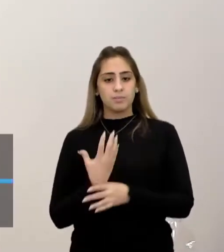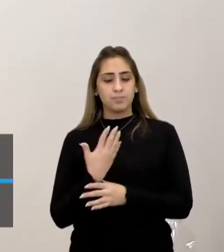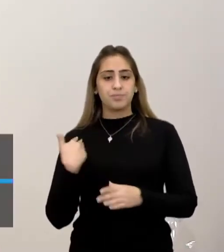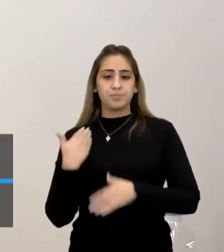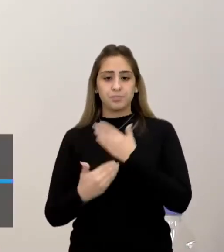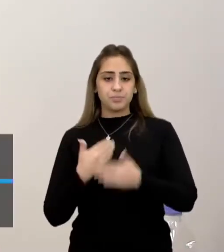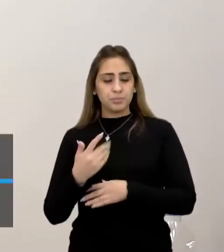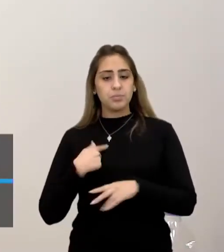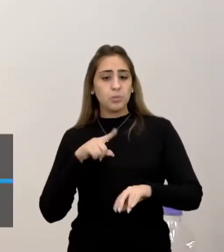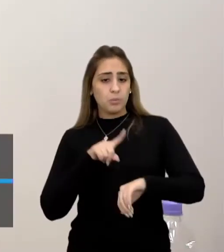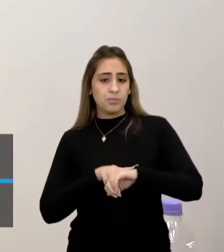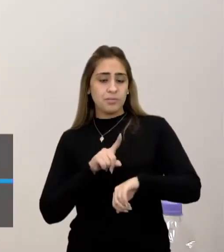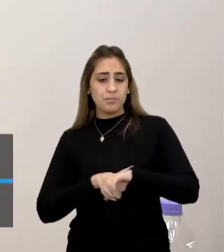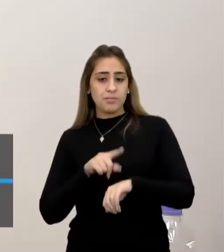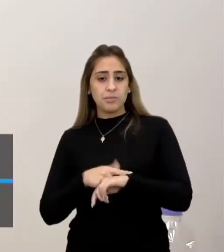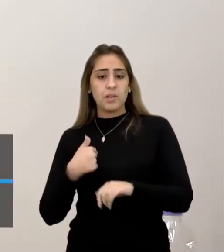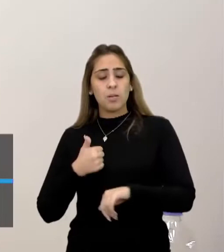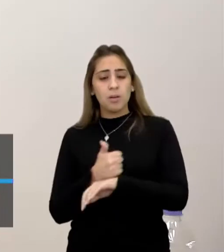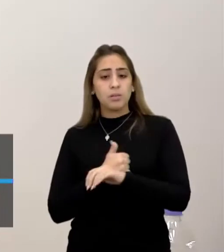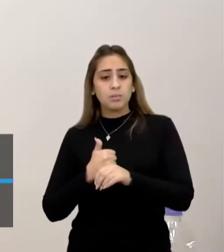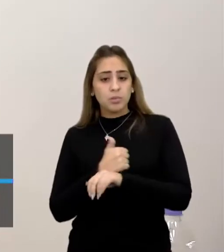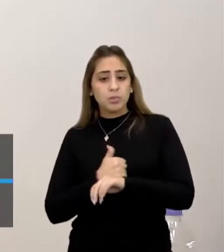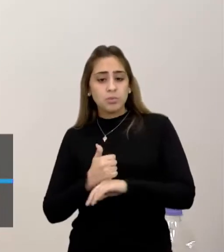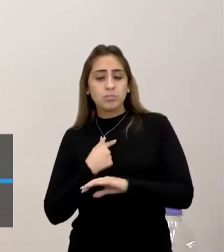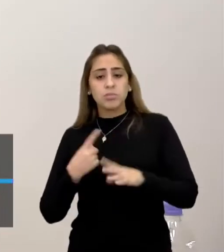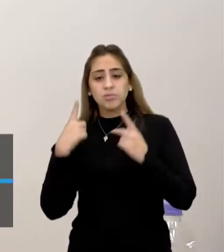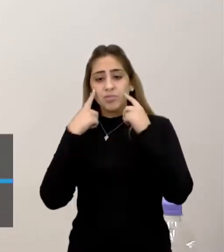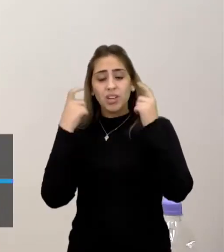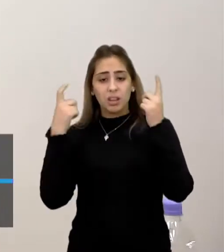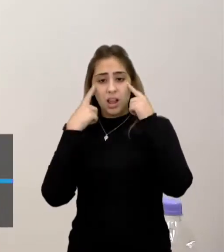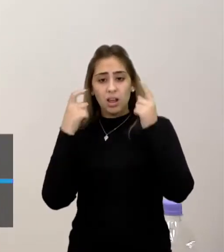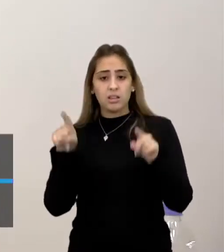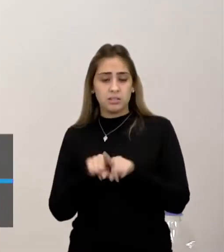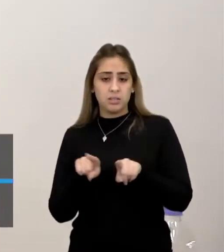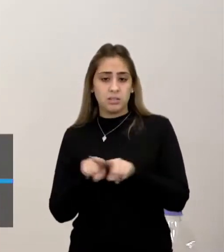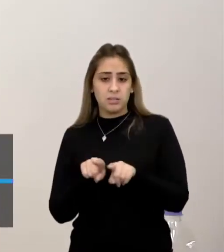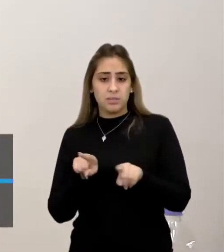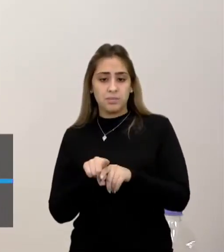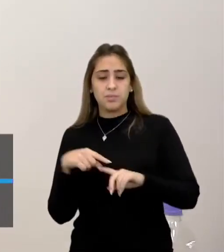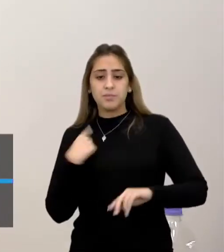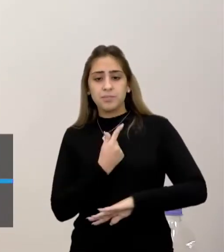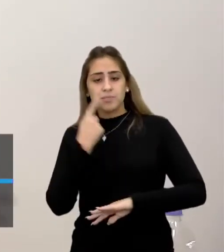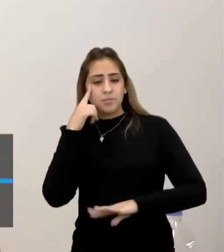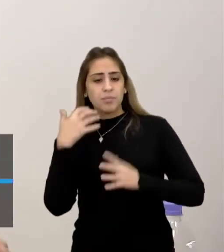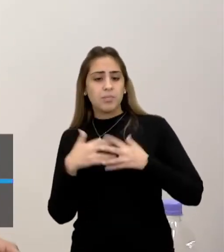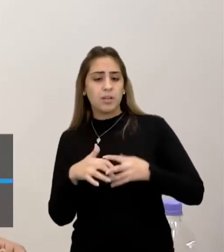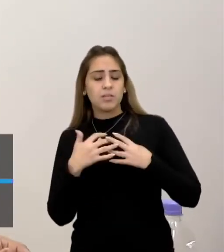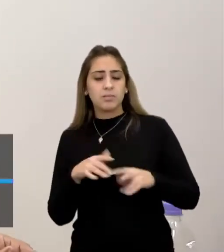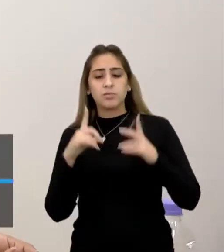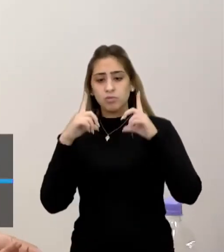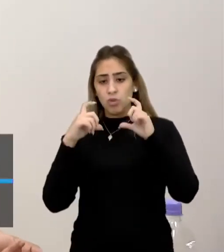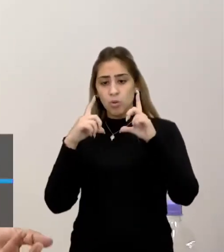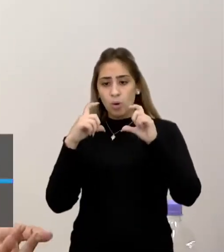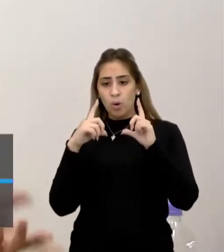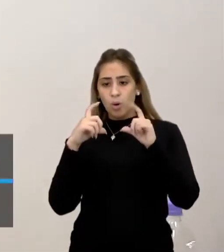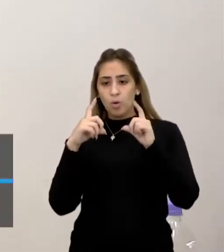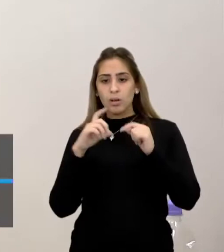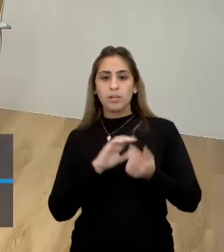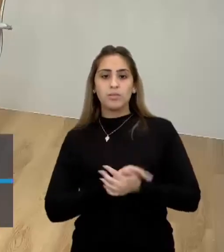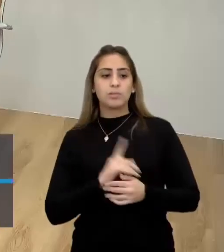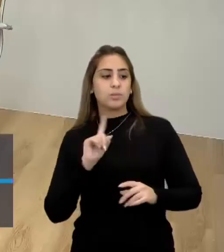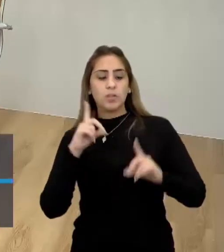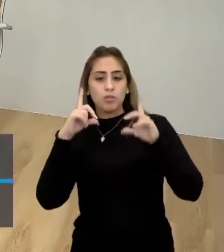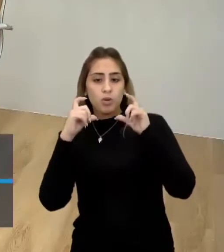no decorrer do tempo, em profissões que foram reinventadas, né? Eu estava aqui pensando no fotógrafo, né? Não